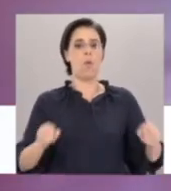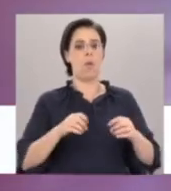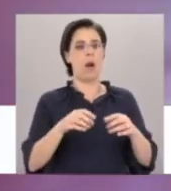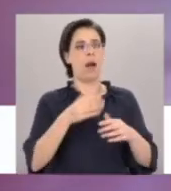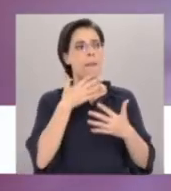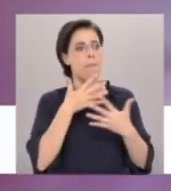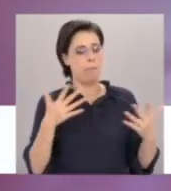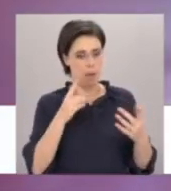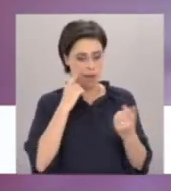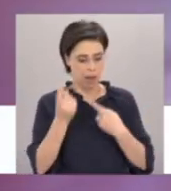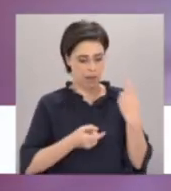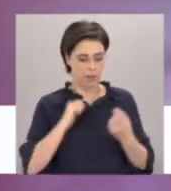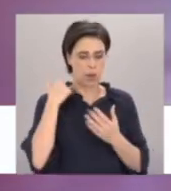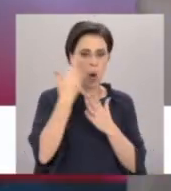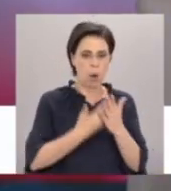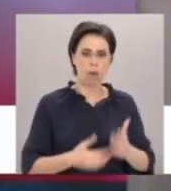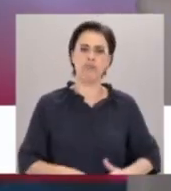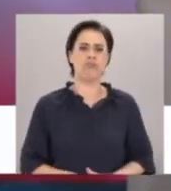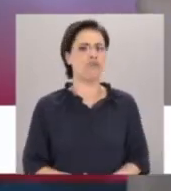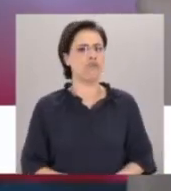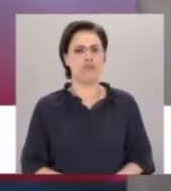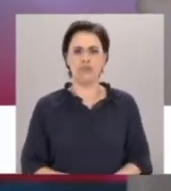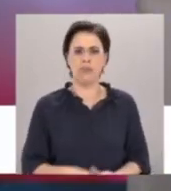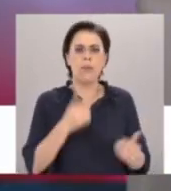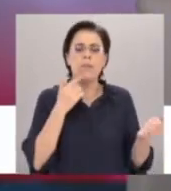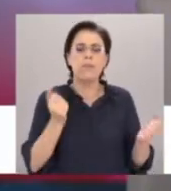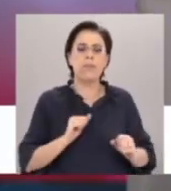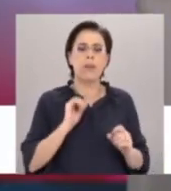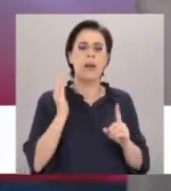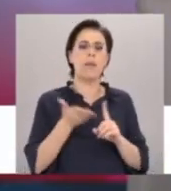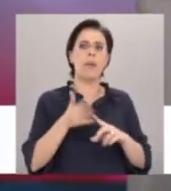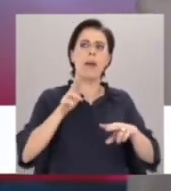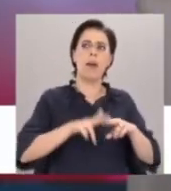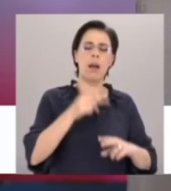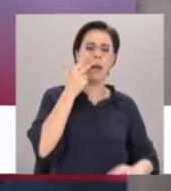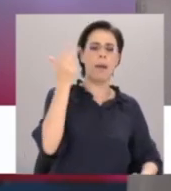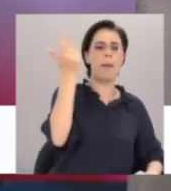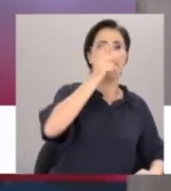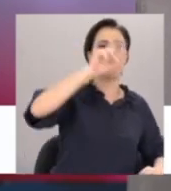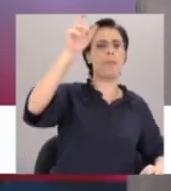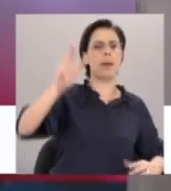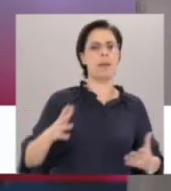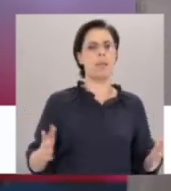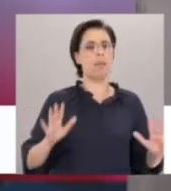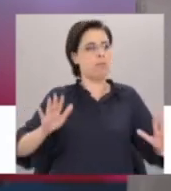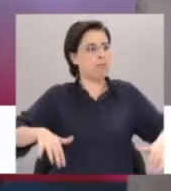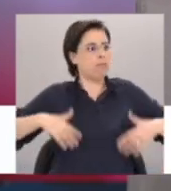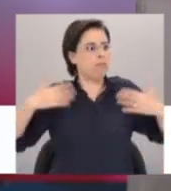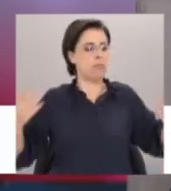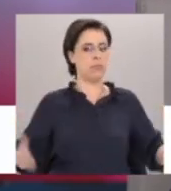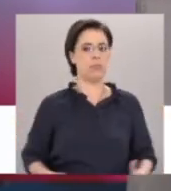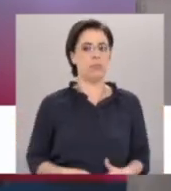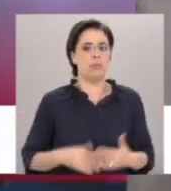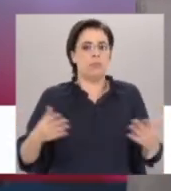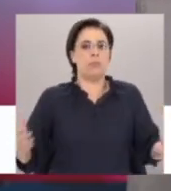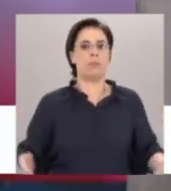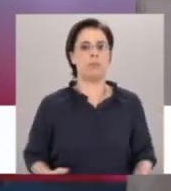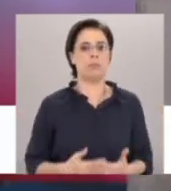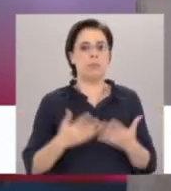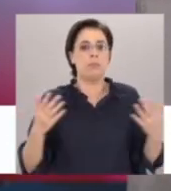nenhuma maioria para fazer uma revisão constitucional que permita uma pena de prisão perpétua seja ela